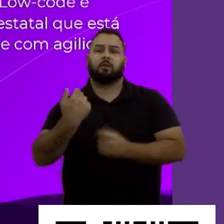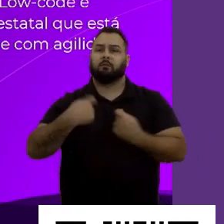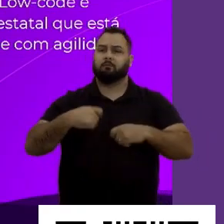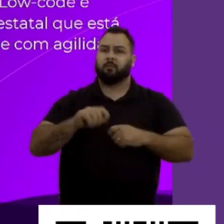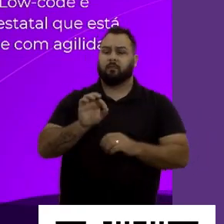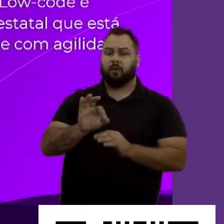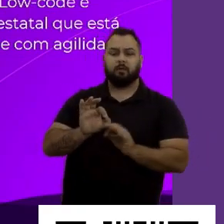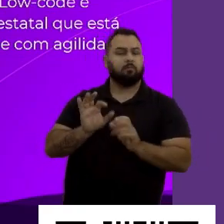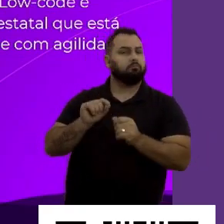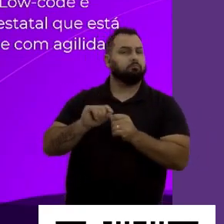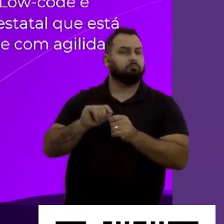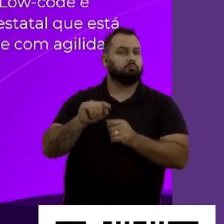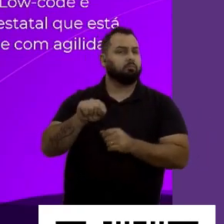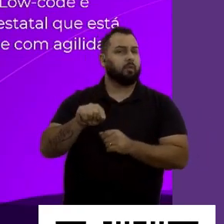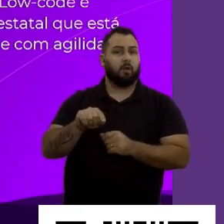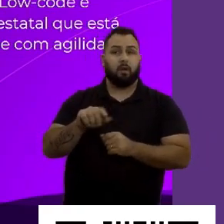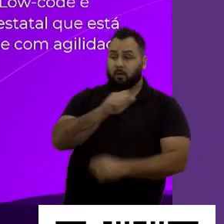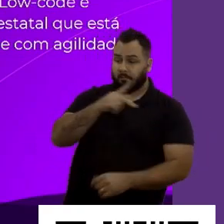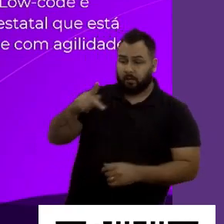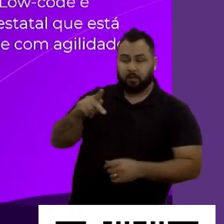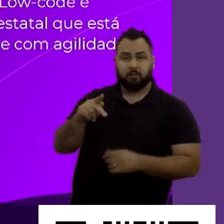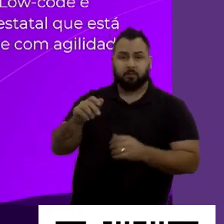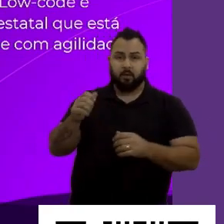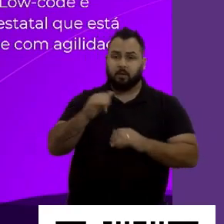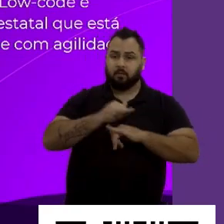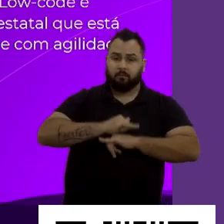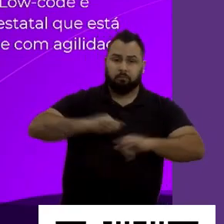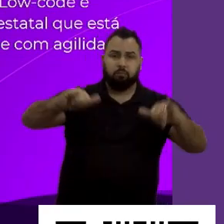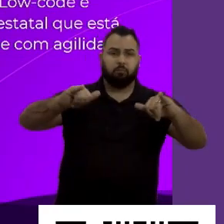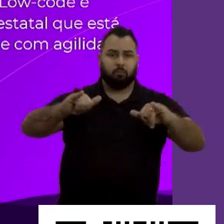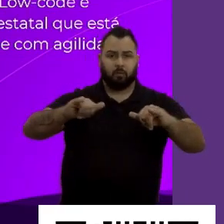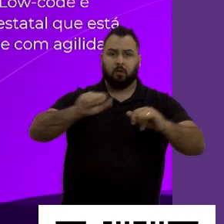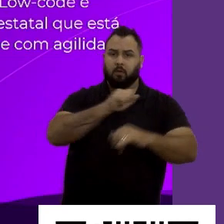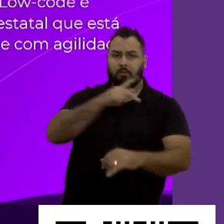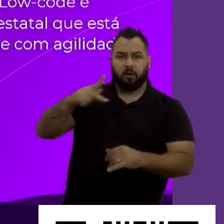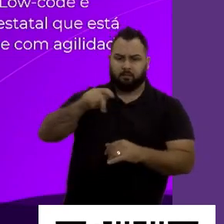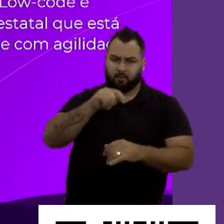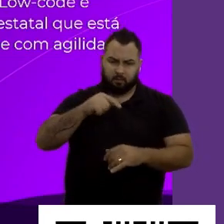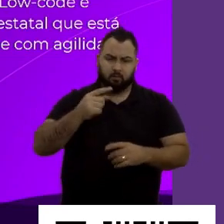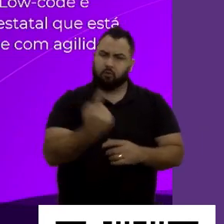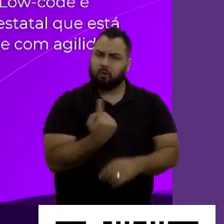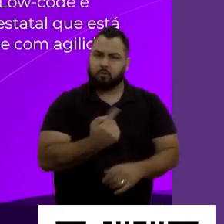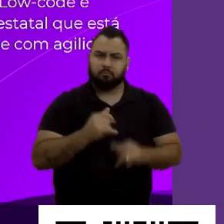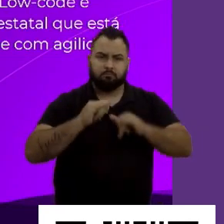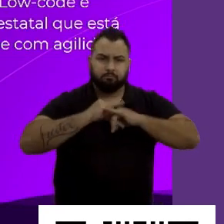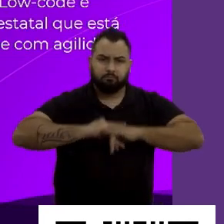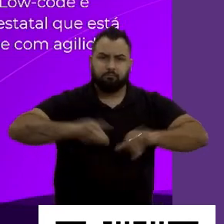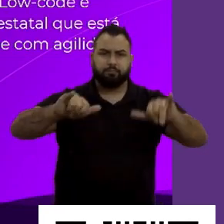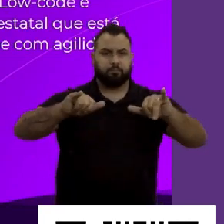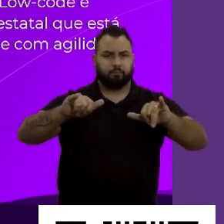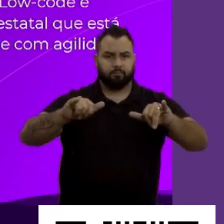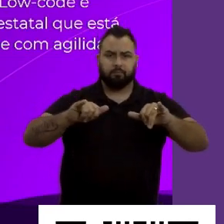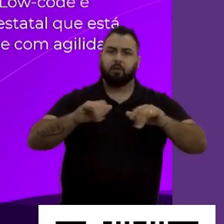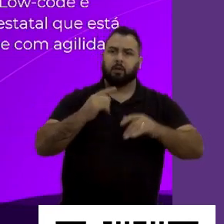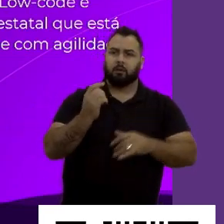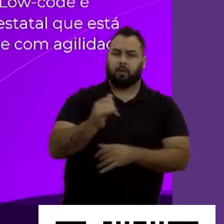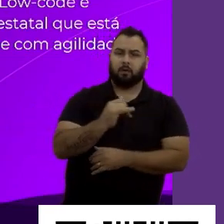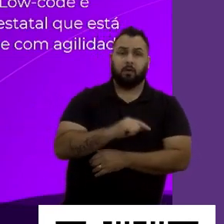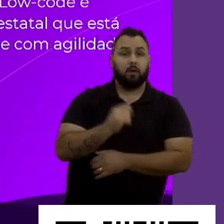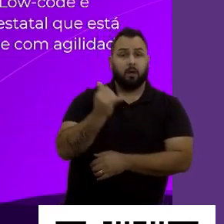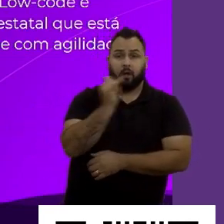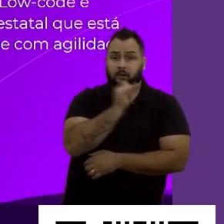comunicado para imprensa o aplicativo já não pode fazer isso já que já foi instaurado uma crise então a gente tá automatizando o processo